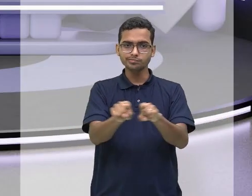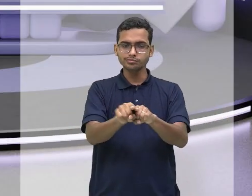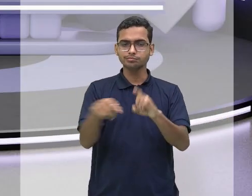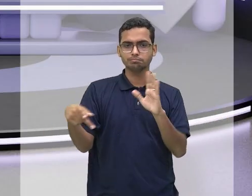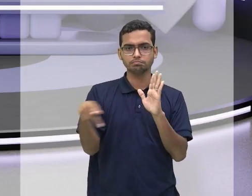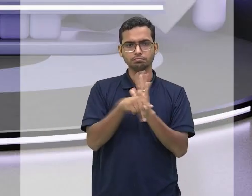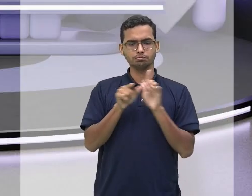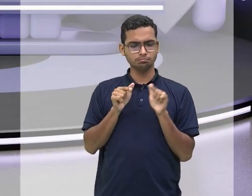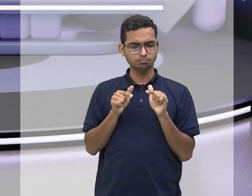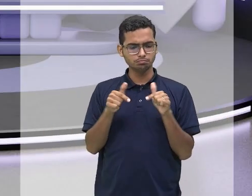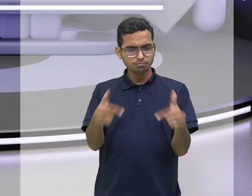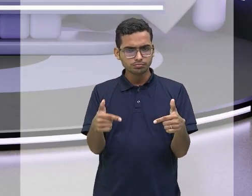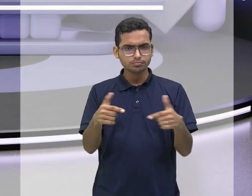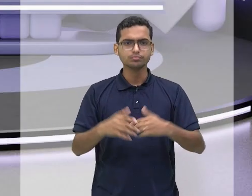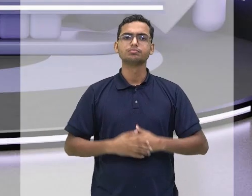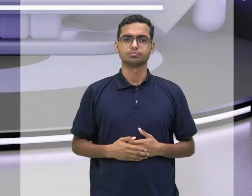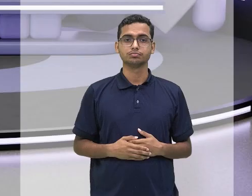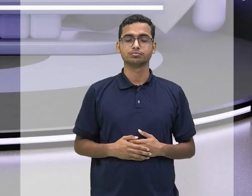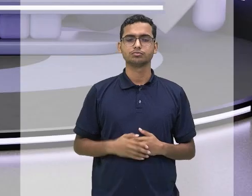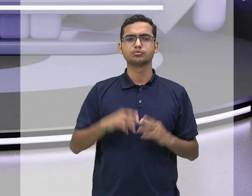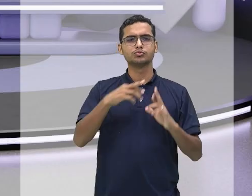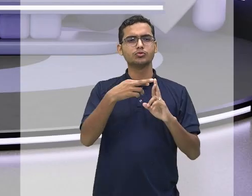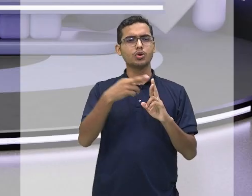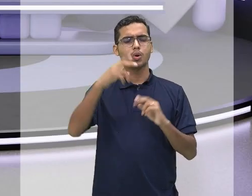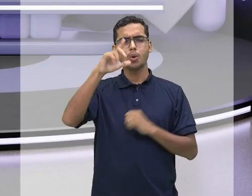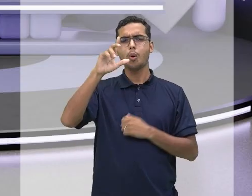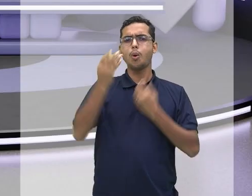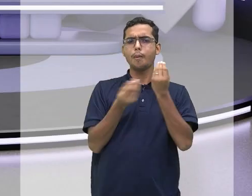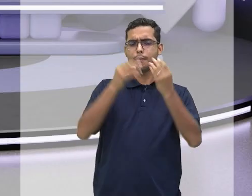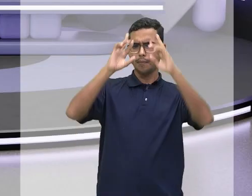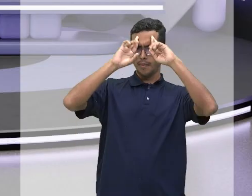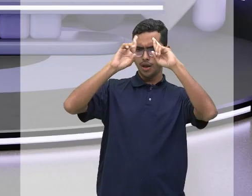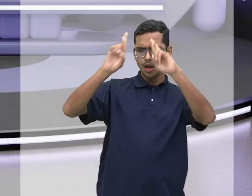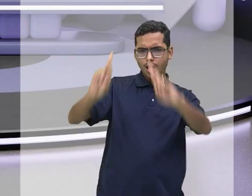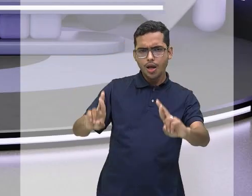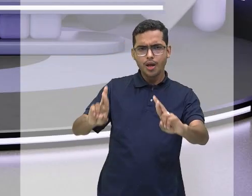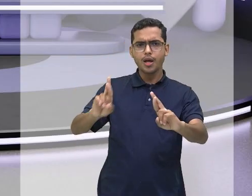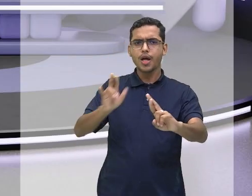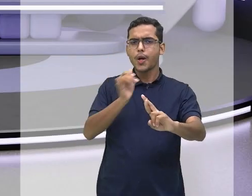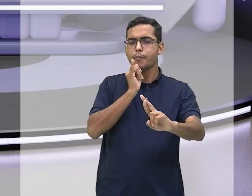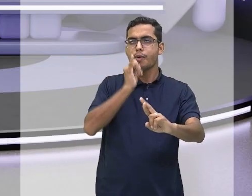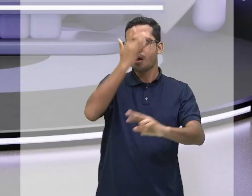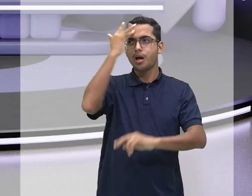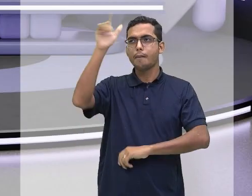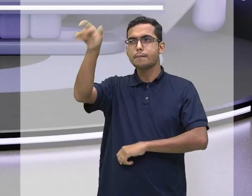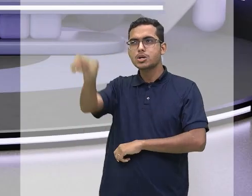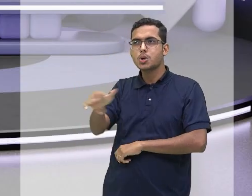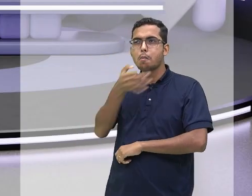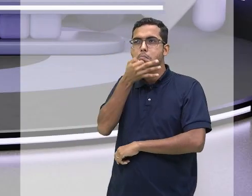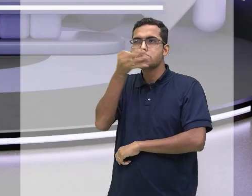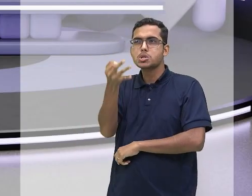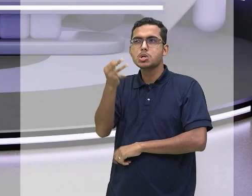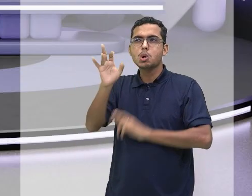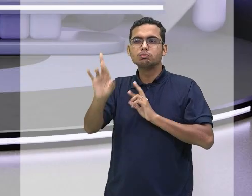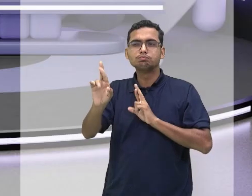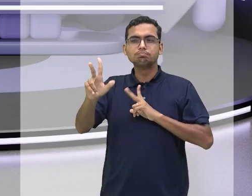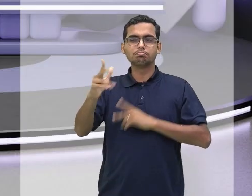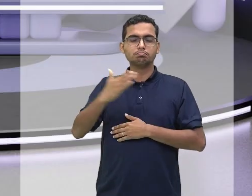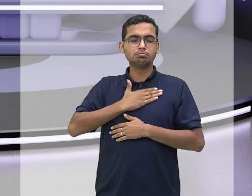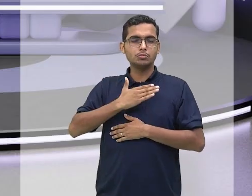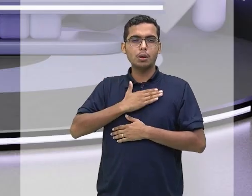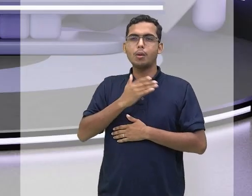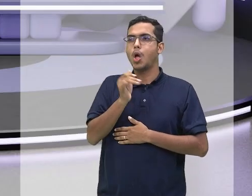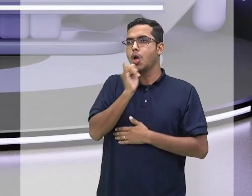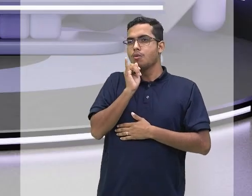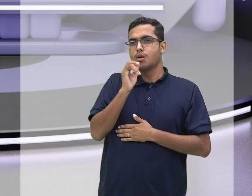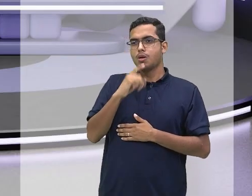é provocado. E o respeito é no sentido de pensar aquele que é diferente de mim, aquele que pensa de maneira diferente, que se